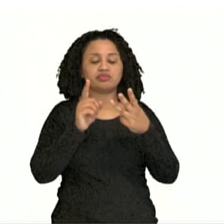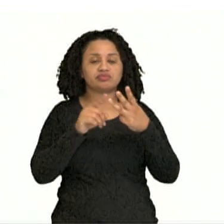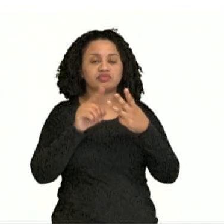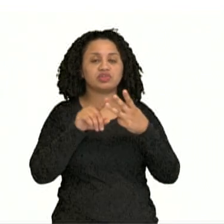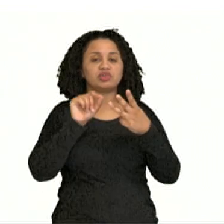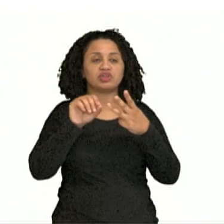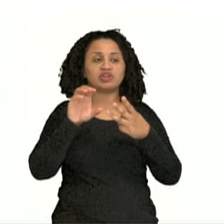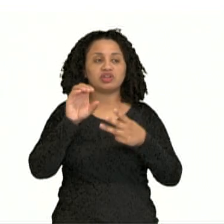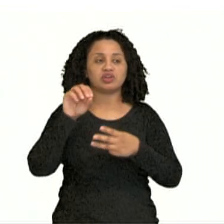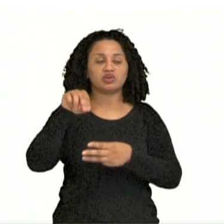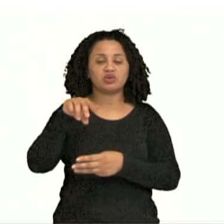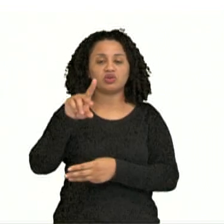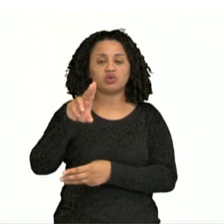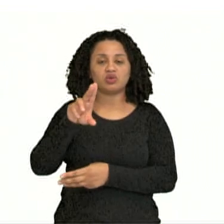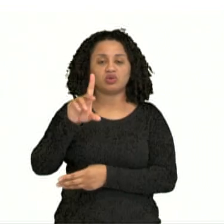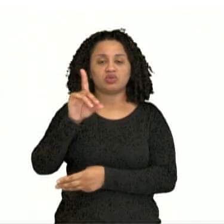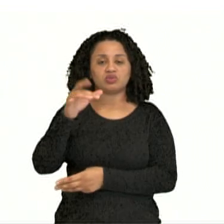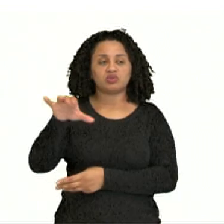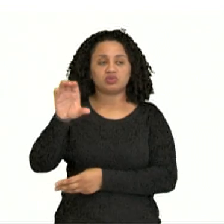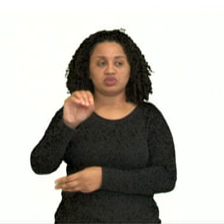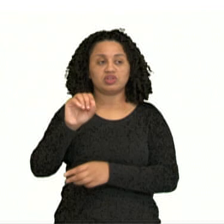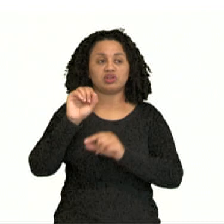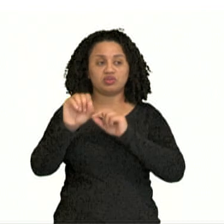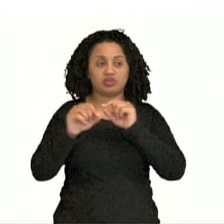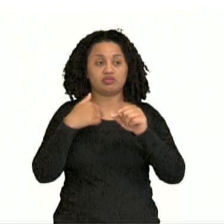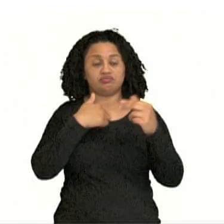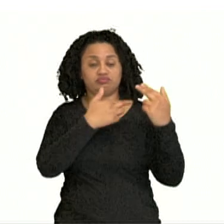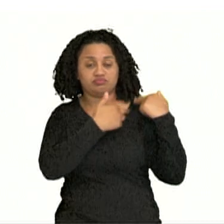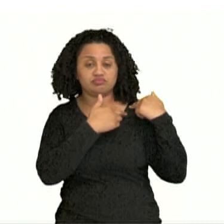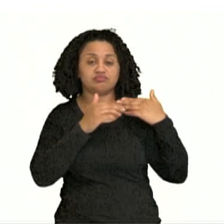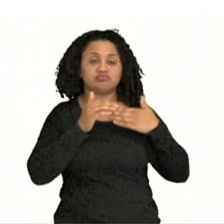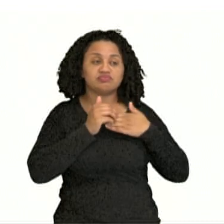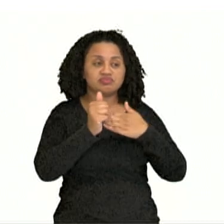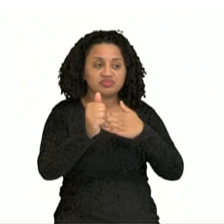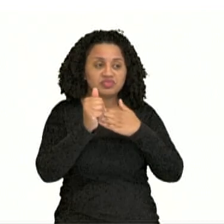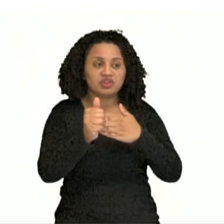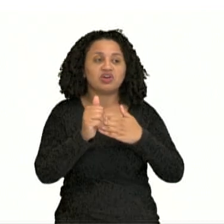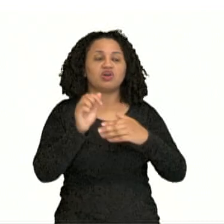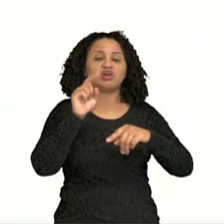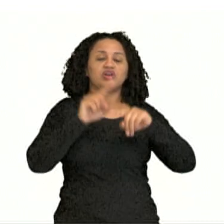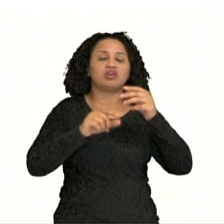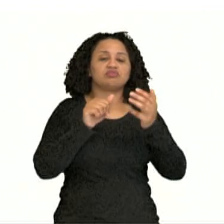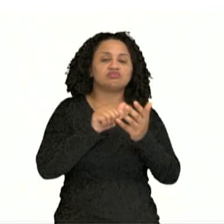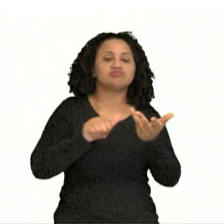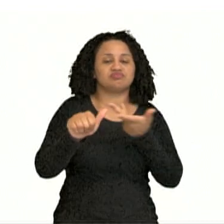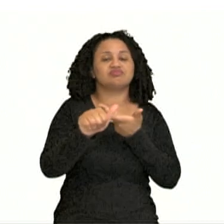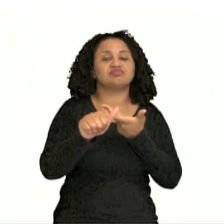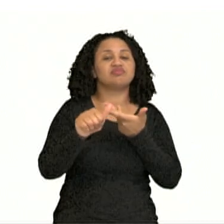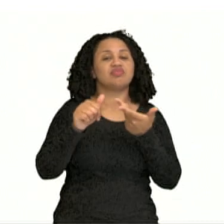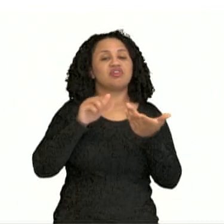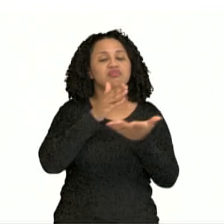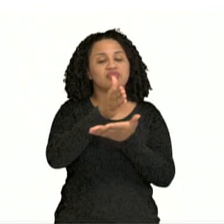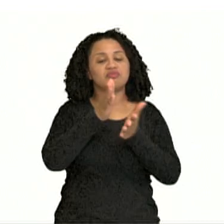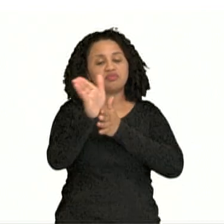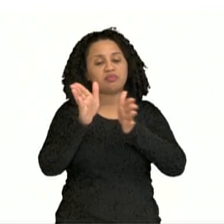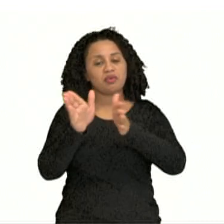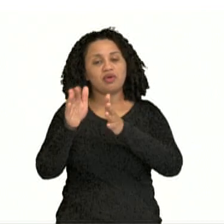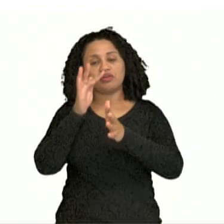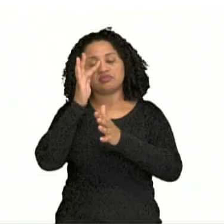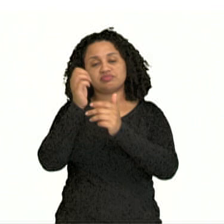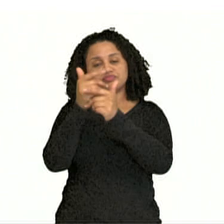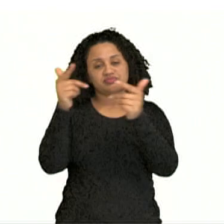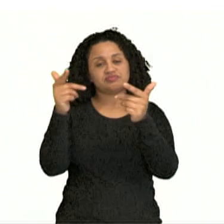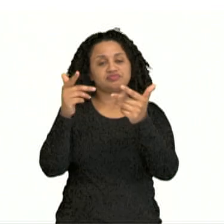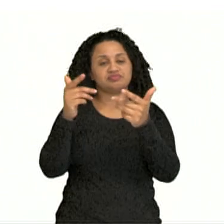tecido, que é o tecido de condução, que é responsável pela condução de substâncias para várias partes da planta.